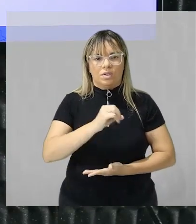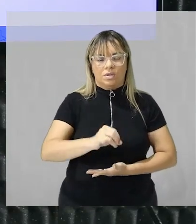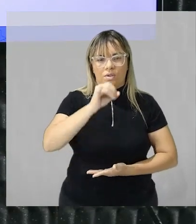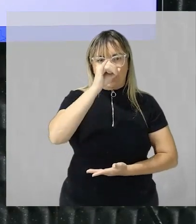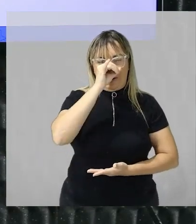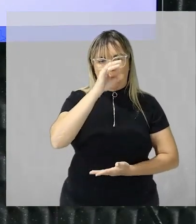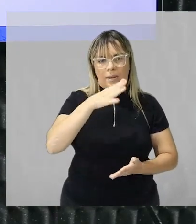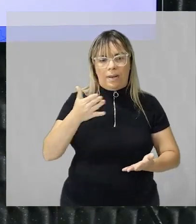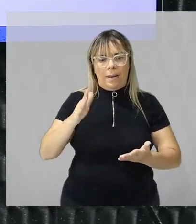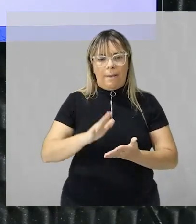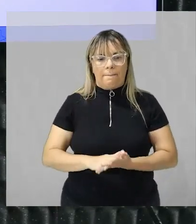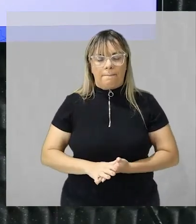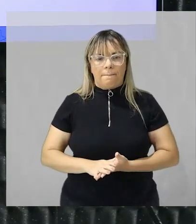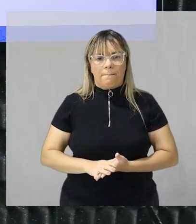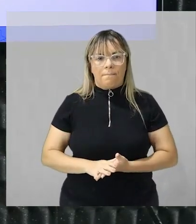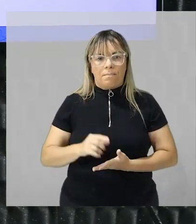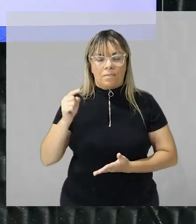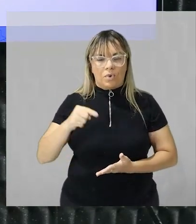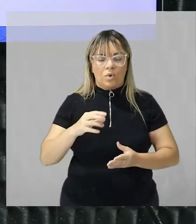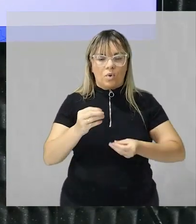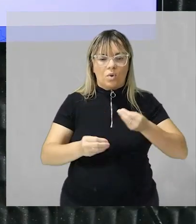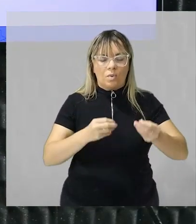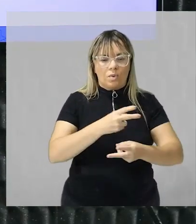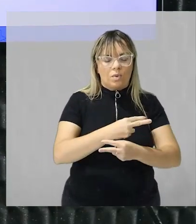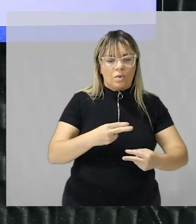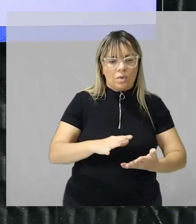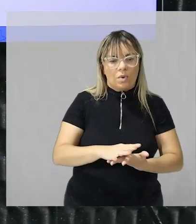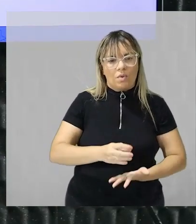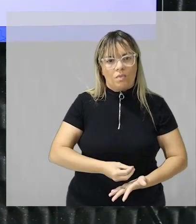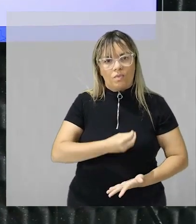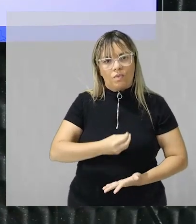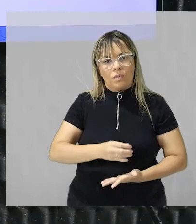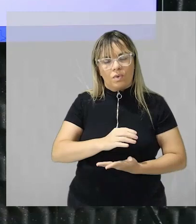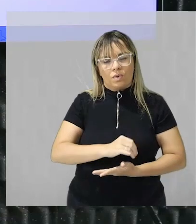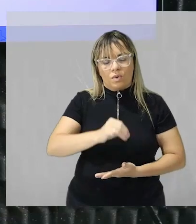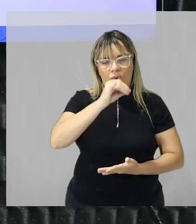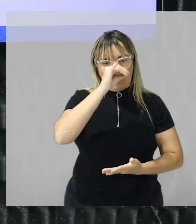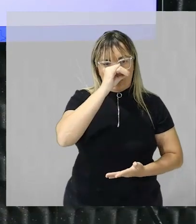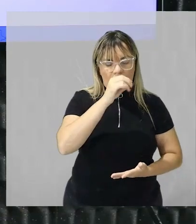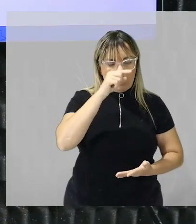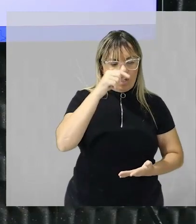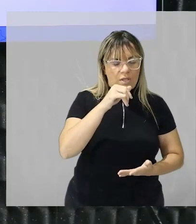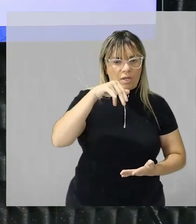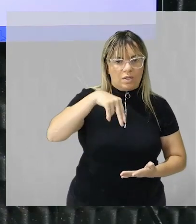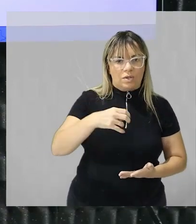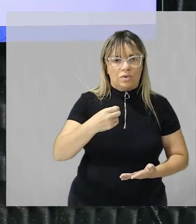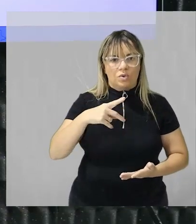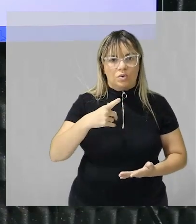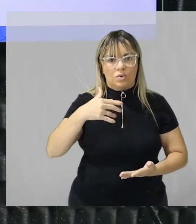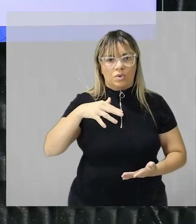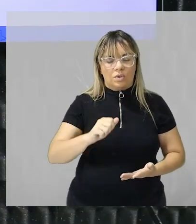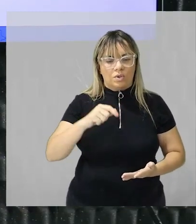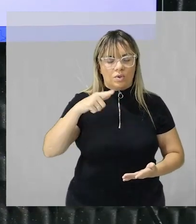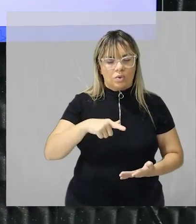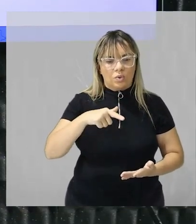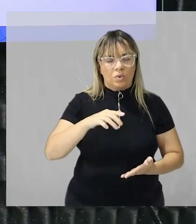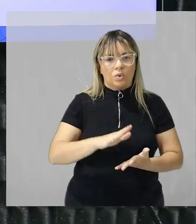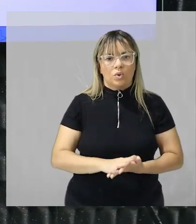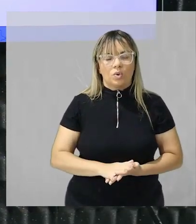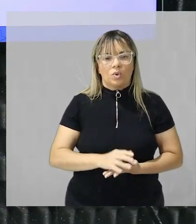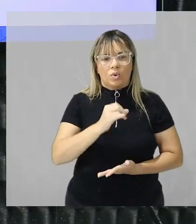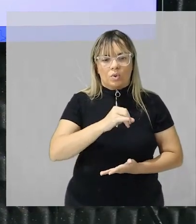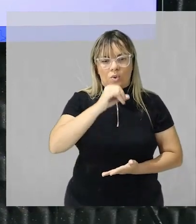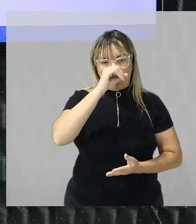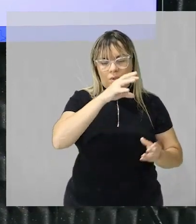por exemplo, o pâncreas de porcos e conseguiam extrair essa insulina do pâncreas dos porcos,